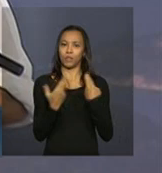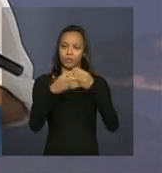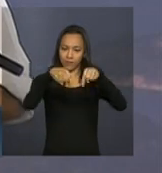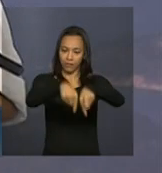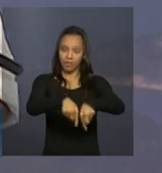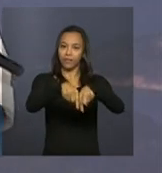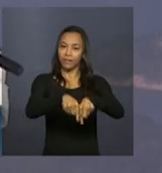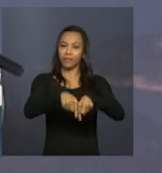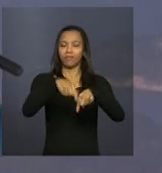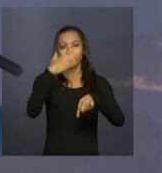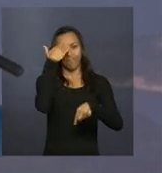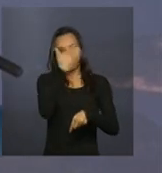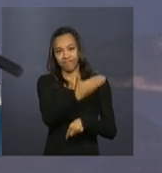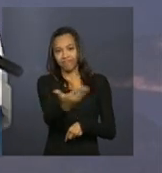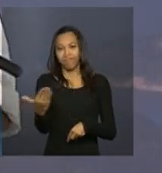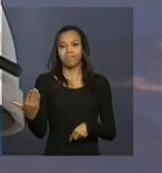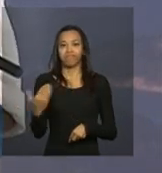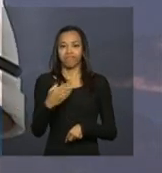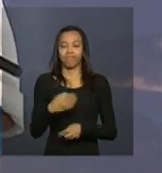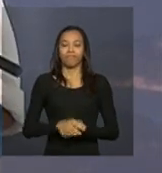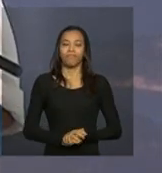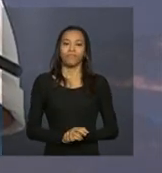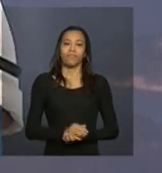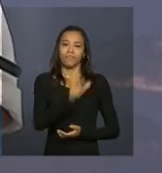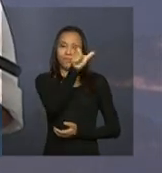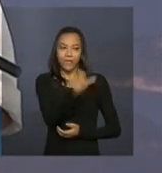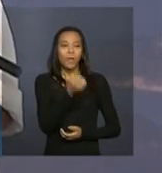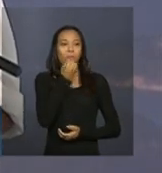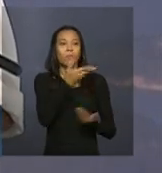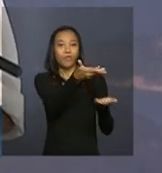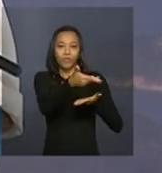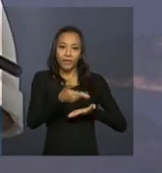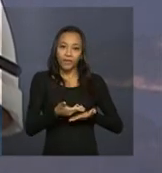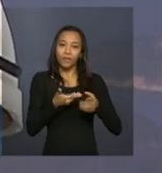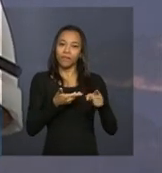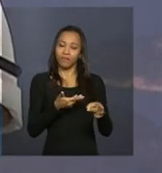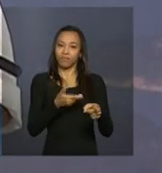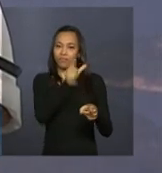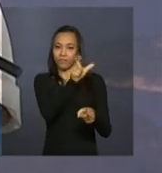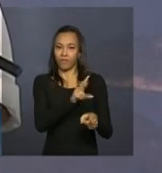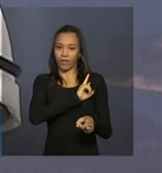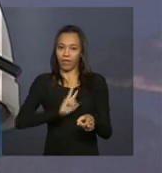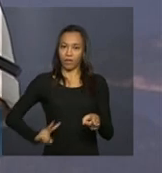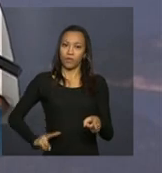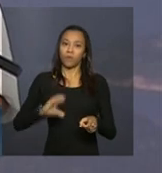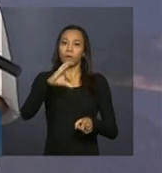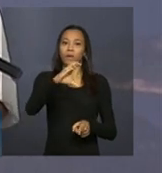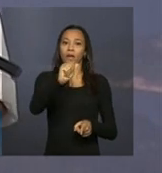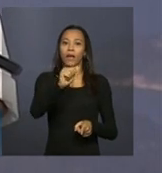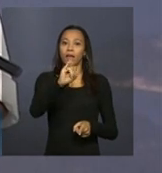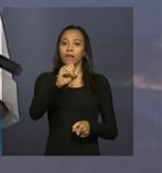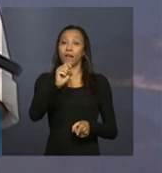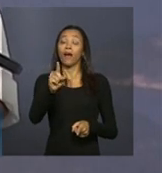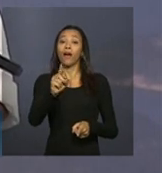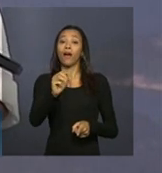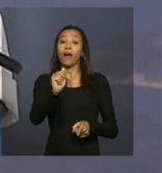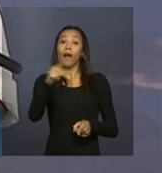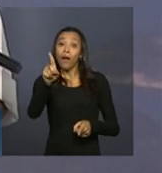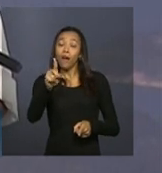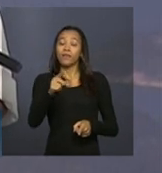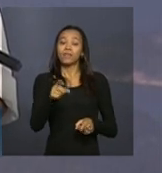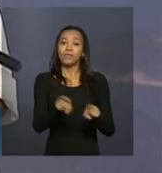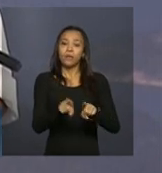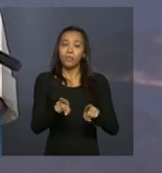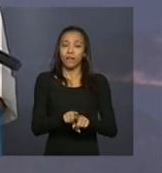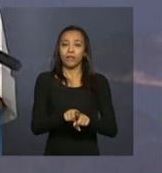presença do nosso vereador Caiado aqui. Muito bem-vindo, Caiado. mas cumprimentar a todos na figura do